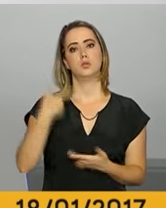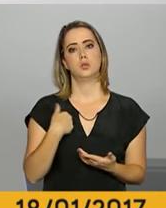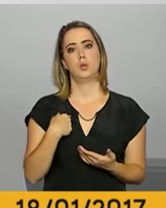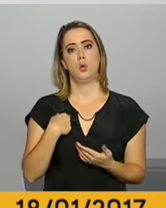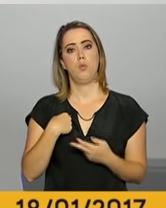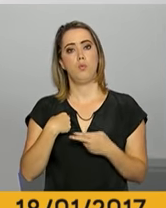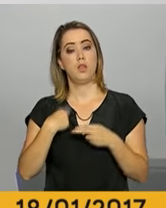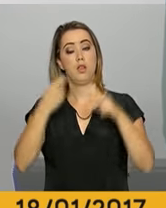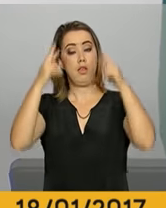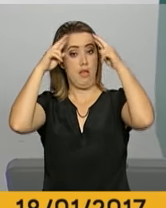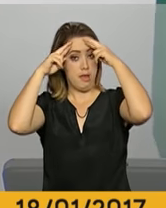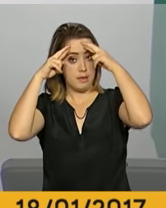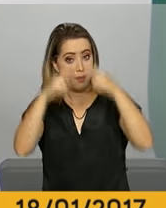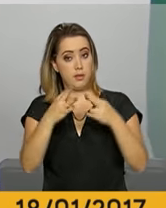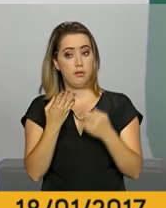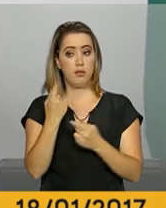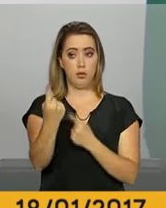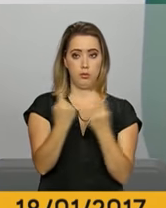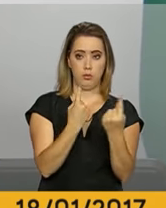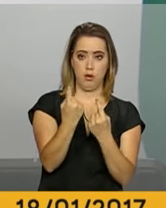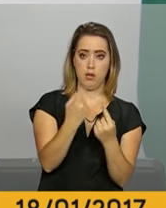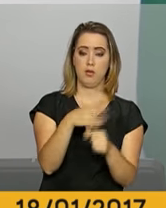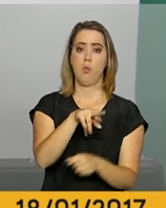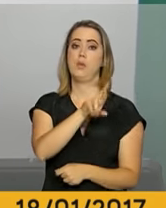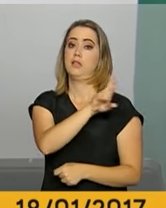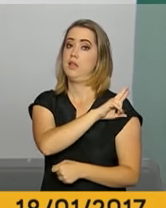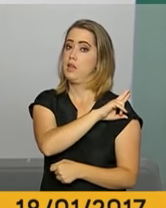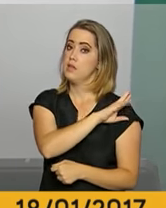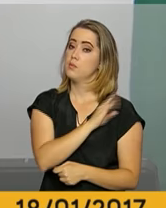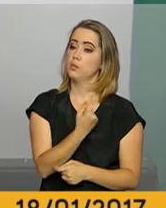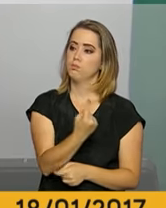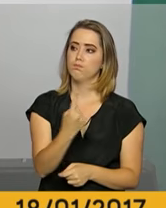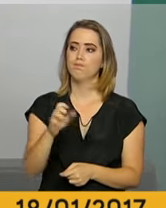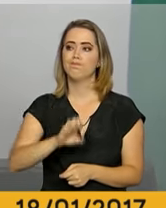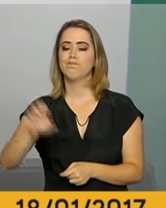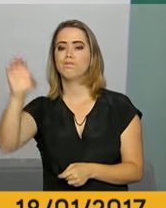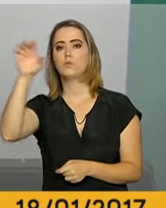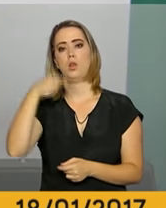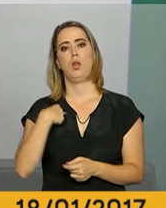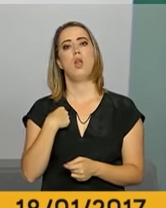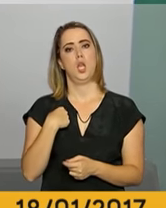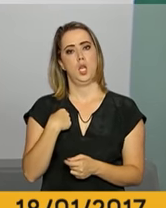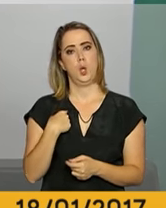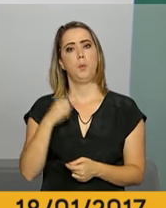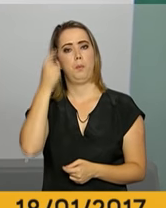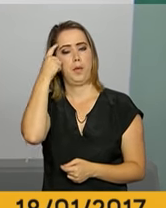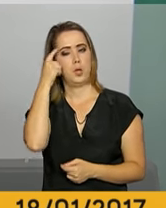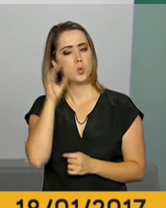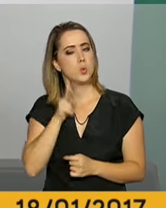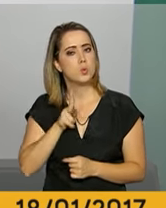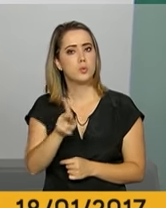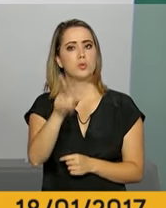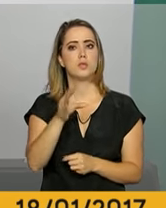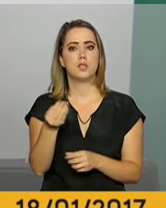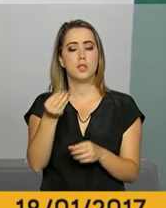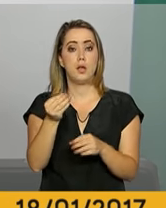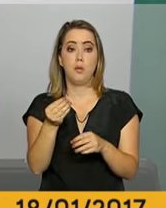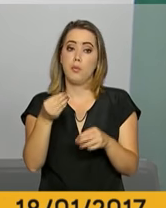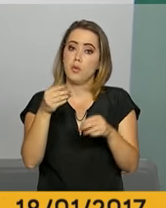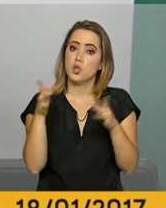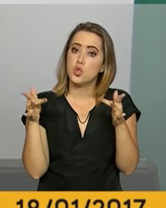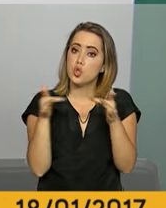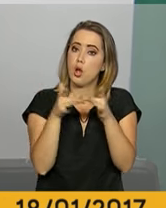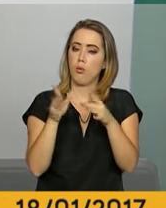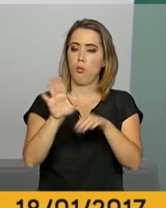invadir competência dos estados, não é? Eu tenho muito presente a institucionalidade federativa, de modo que, para tomar